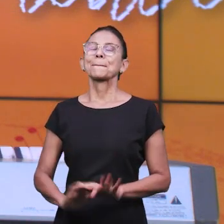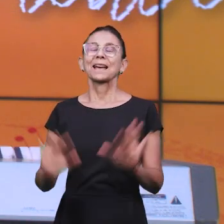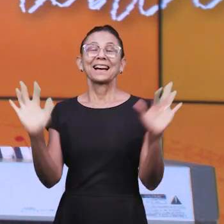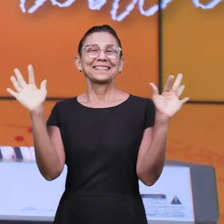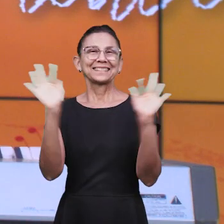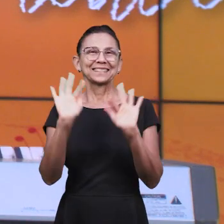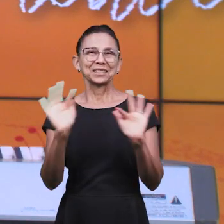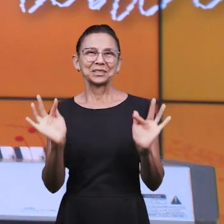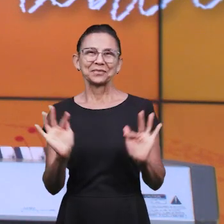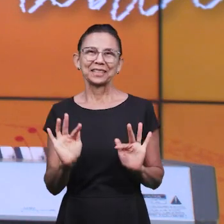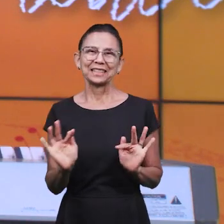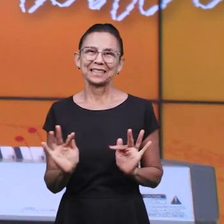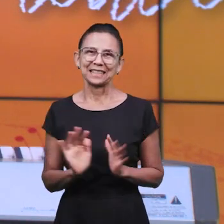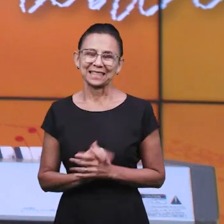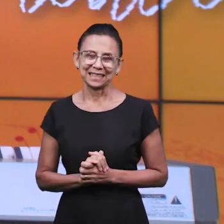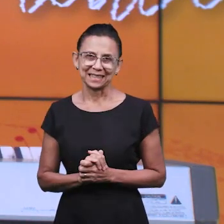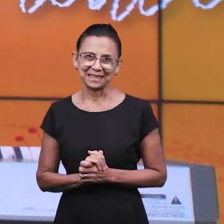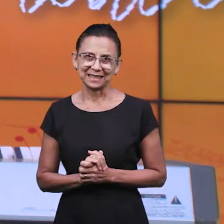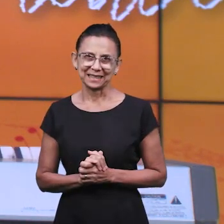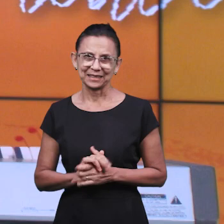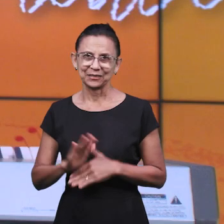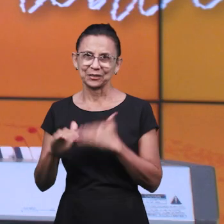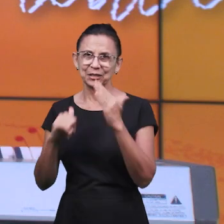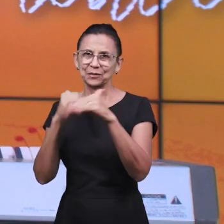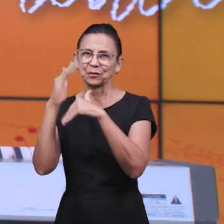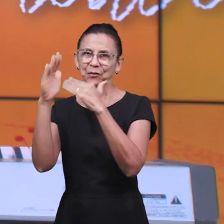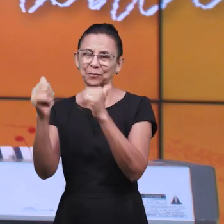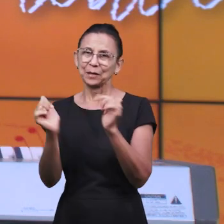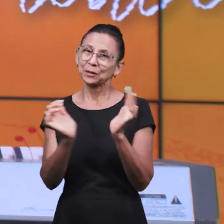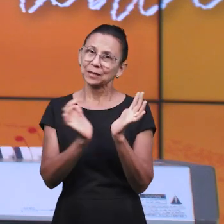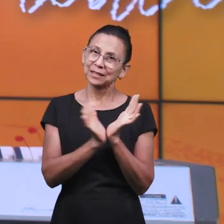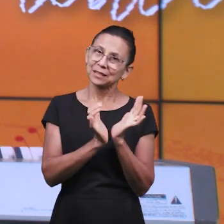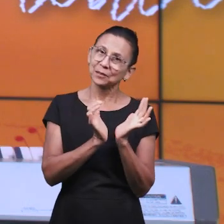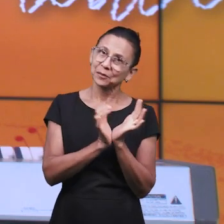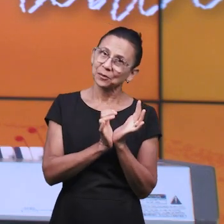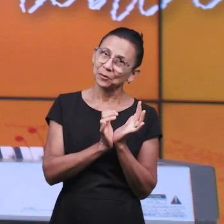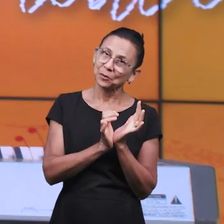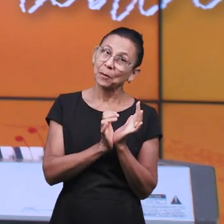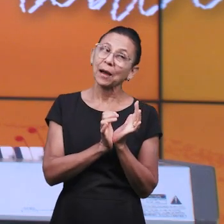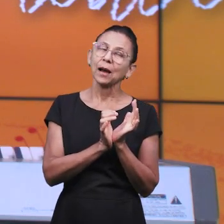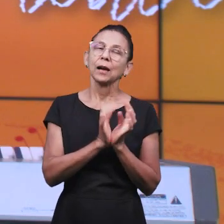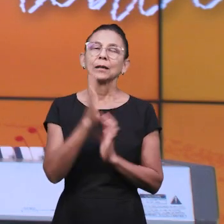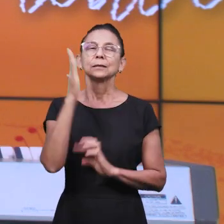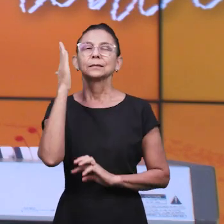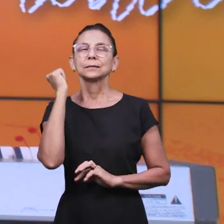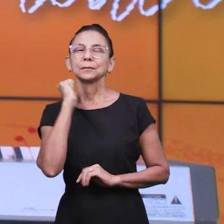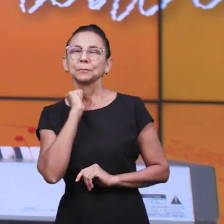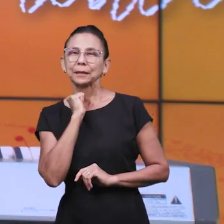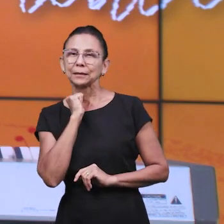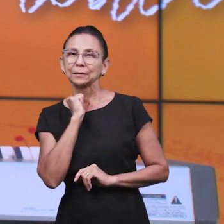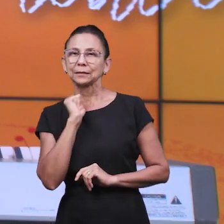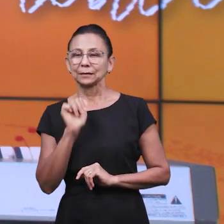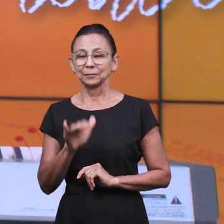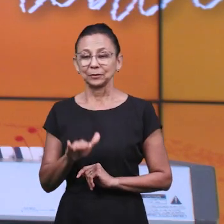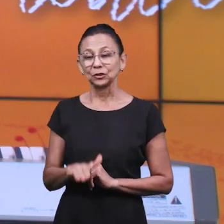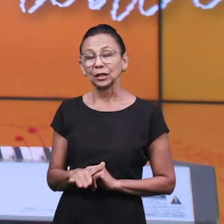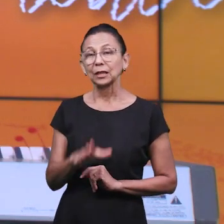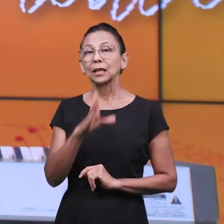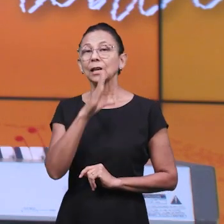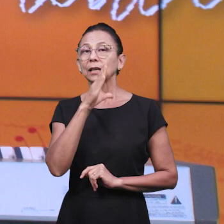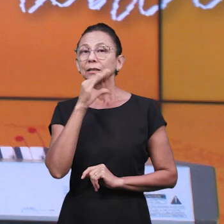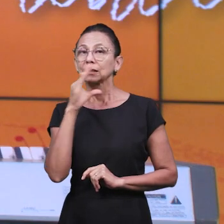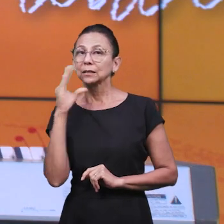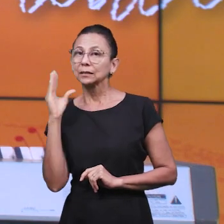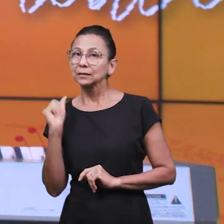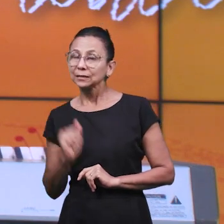o desenvolvimento de todos vocês e ficamos sabendo que tem intermediário e adolescente que